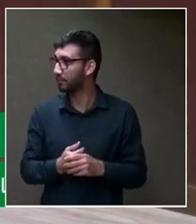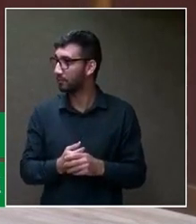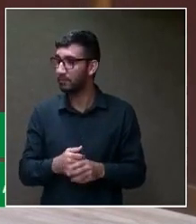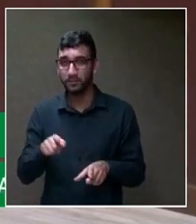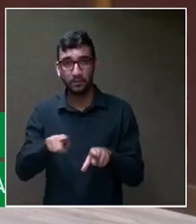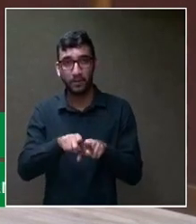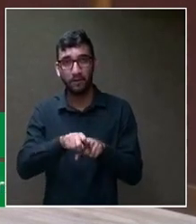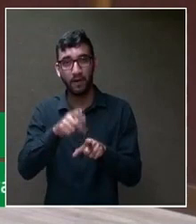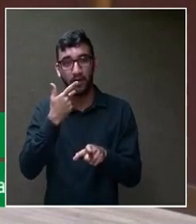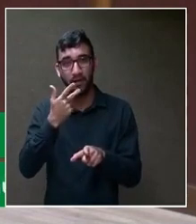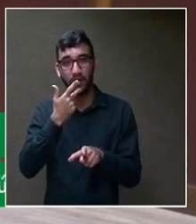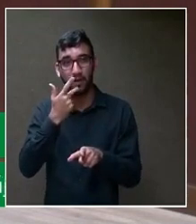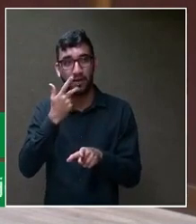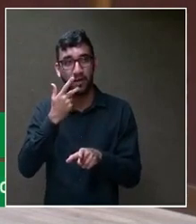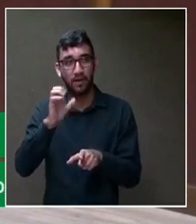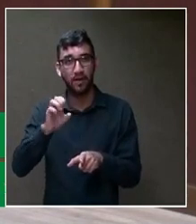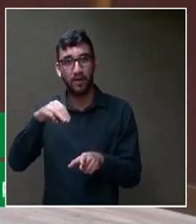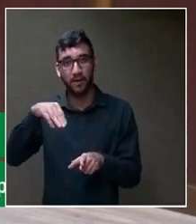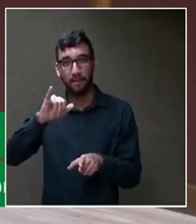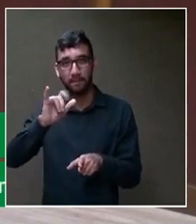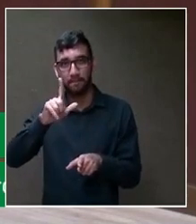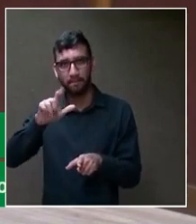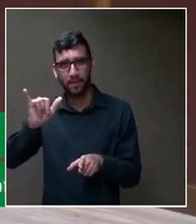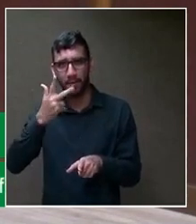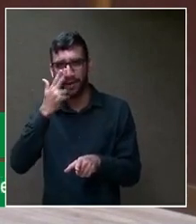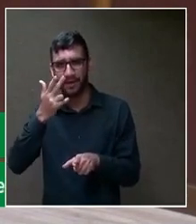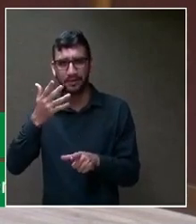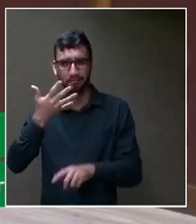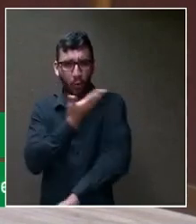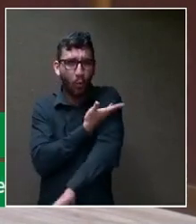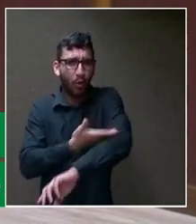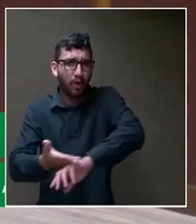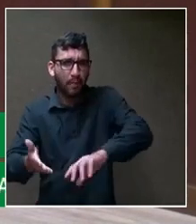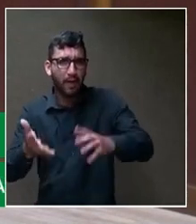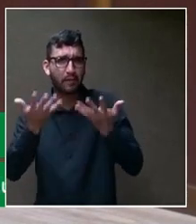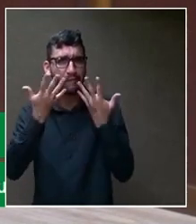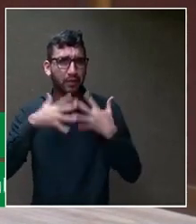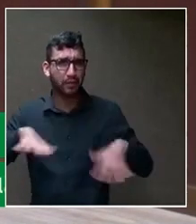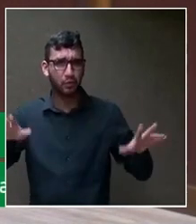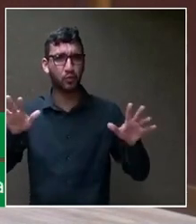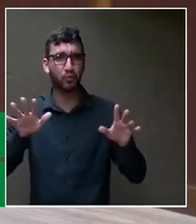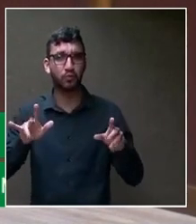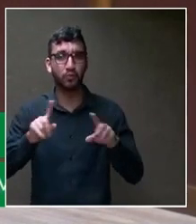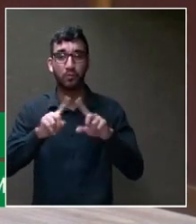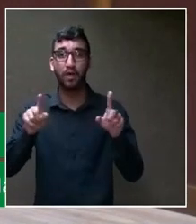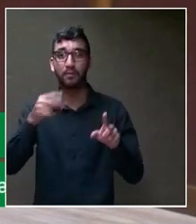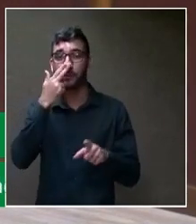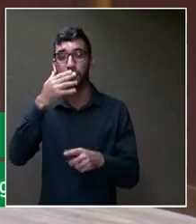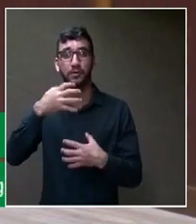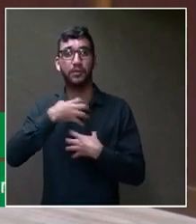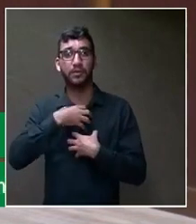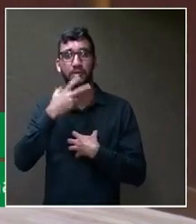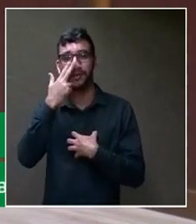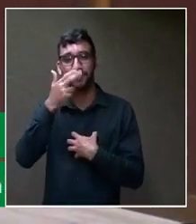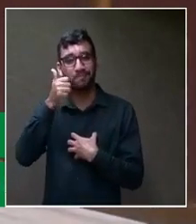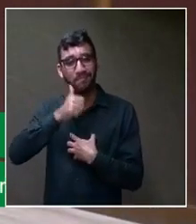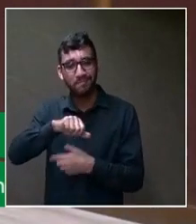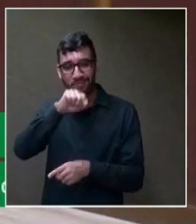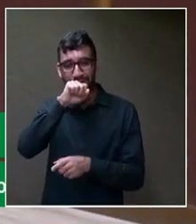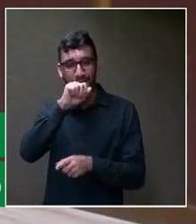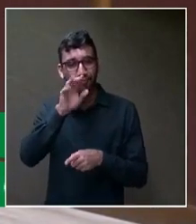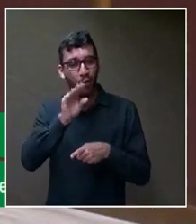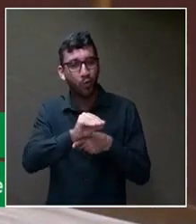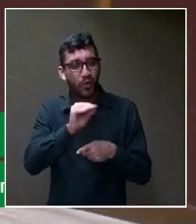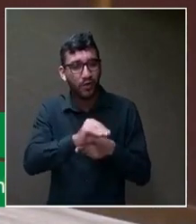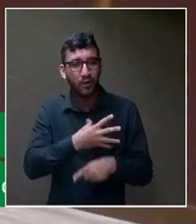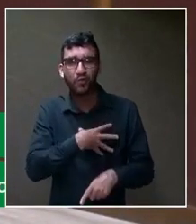Emily dizia que Cássio tinha um comportamento às vezes infantil e às vezes se sentia como mãe cuidando de um filho.